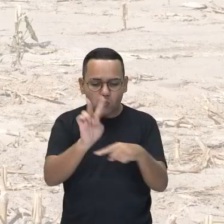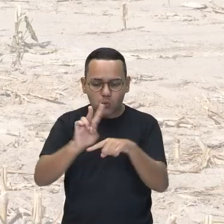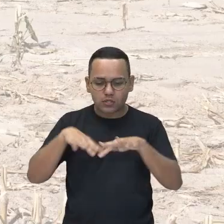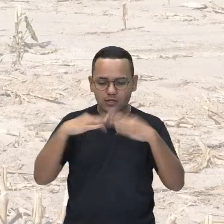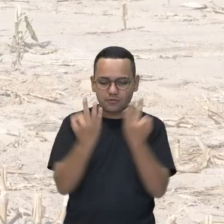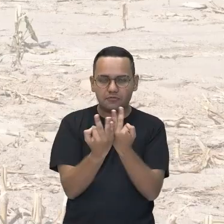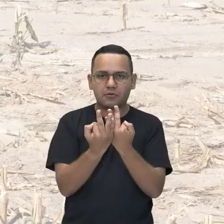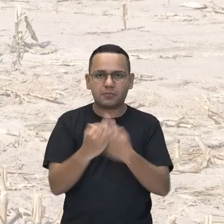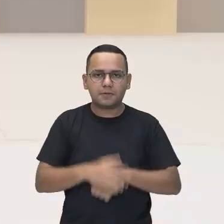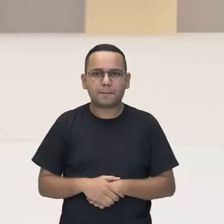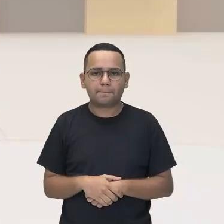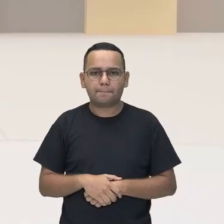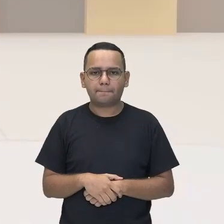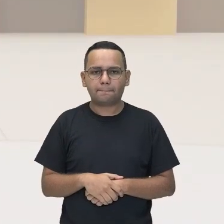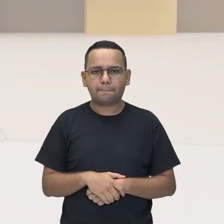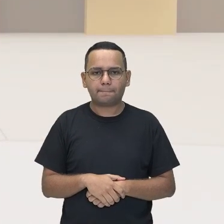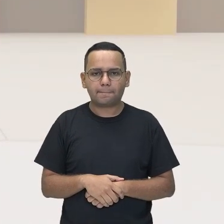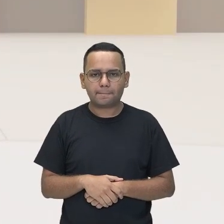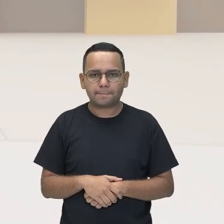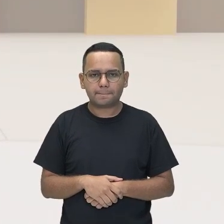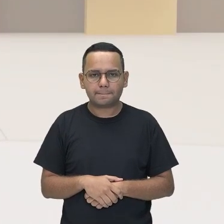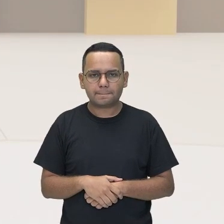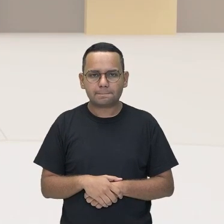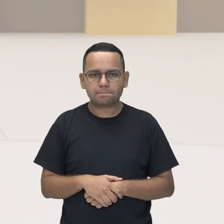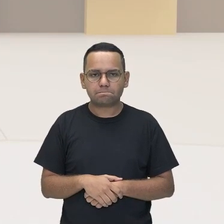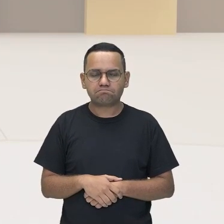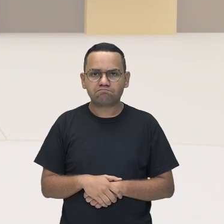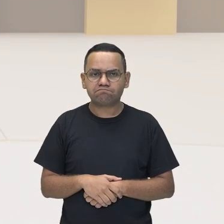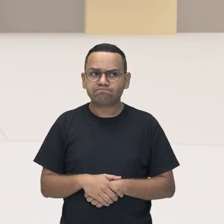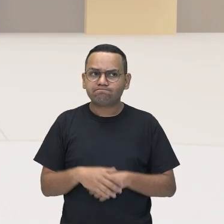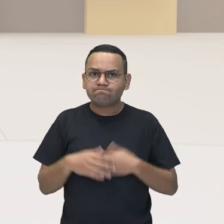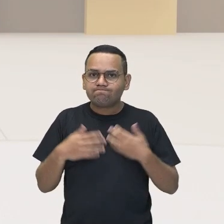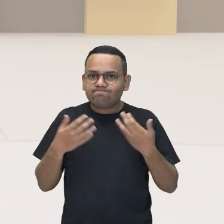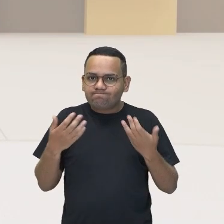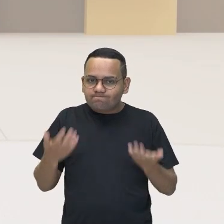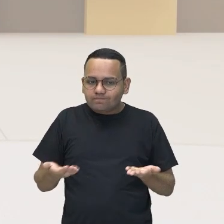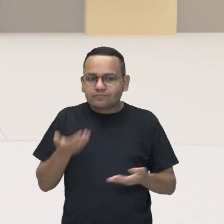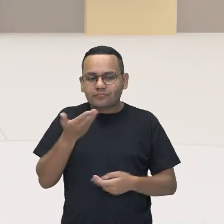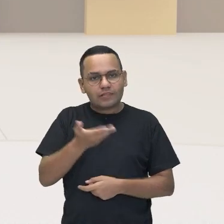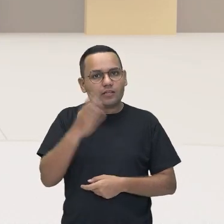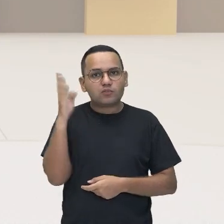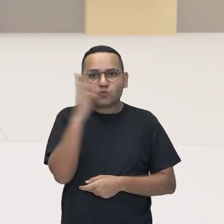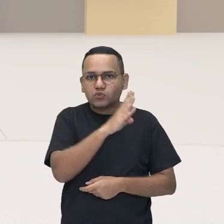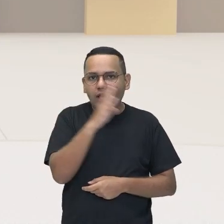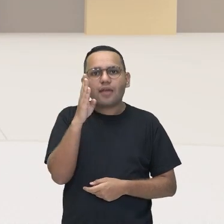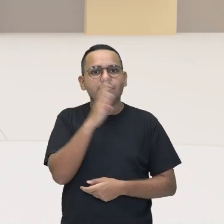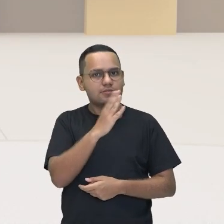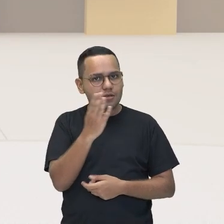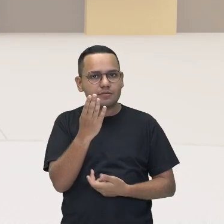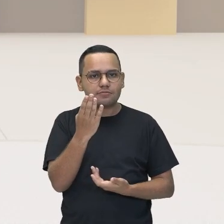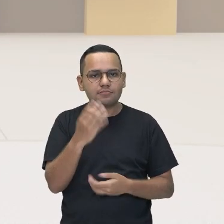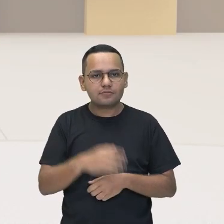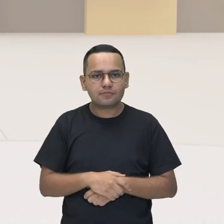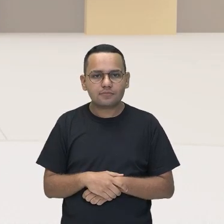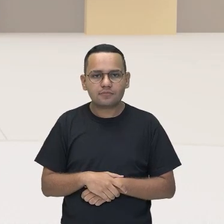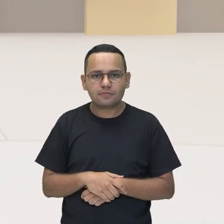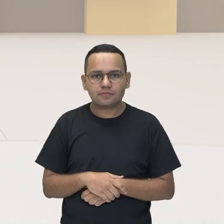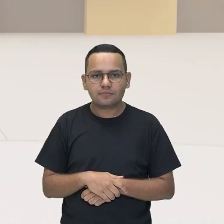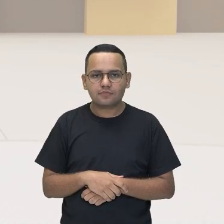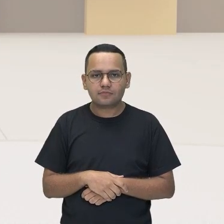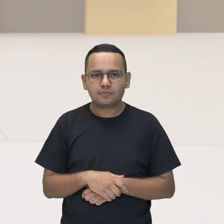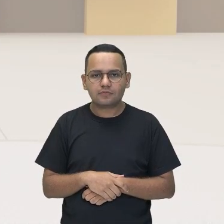próxima colheita. Como a gente falou, né? Uma situação de emergência, né? Foi um desastre que aconteceu